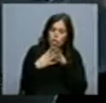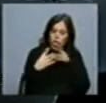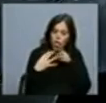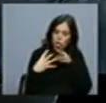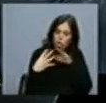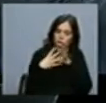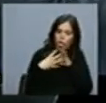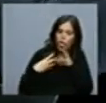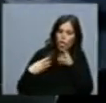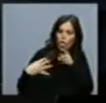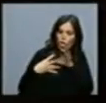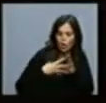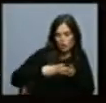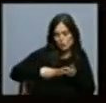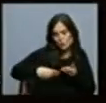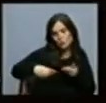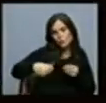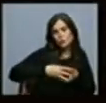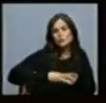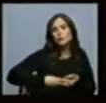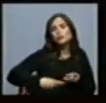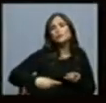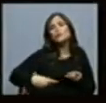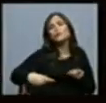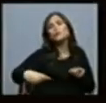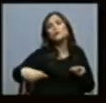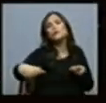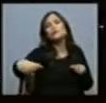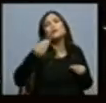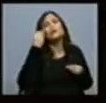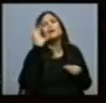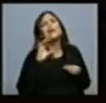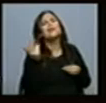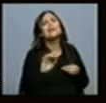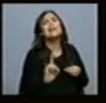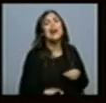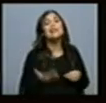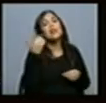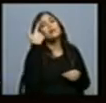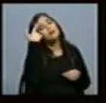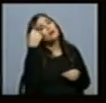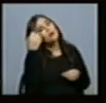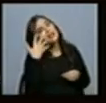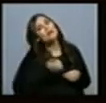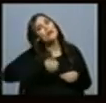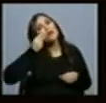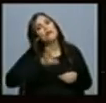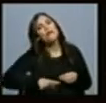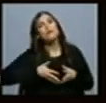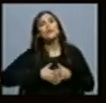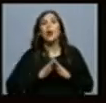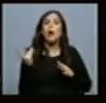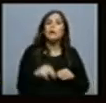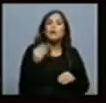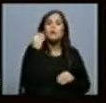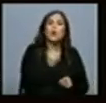tempo, foi-se ficando cada vez mais fino, cada vez mais esticado. E, portanto, perceber a dinâmica deste tipo de estruturas é